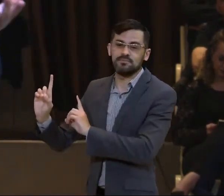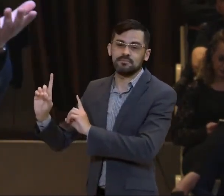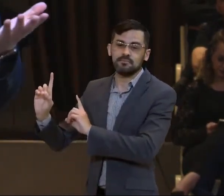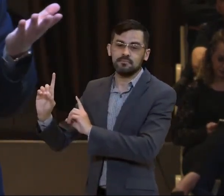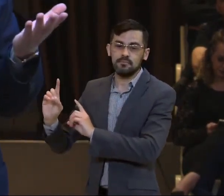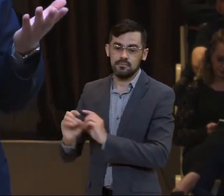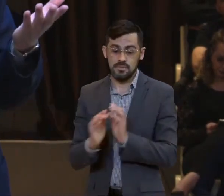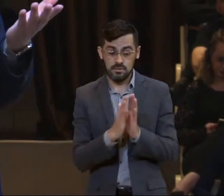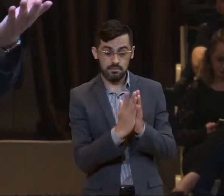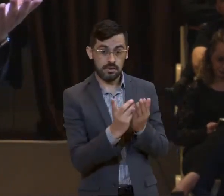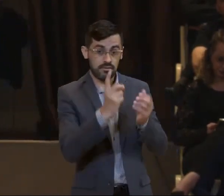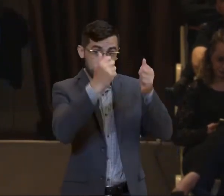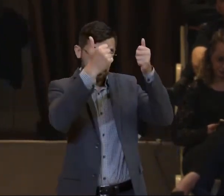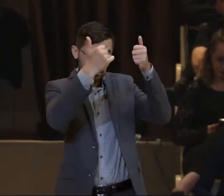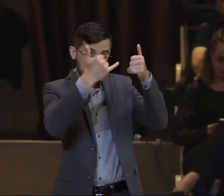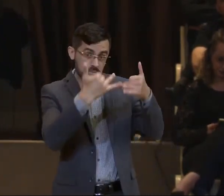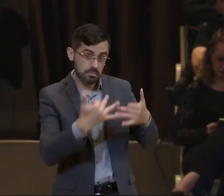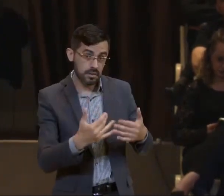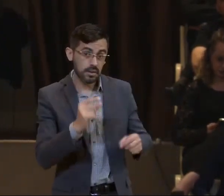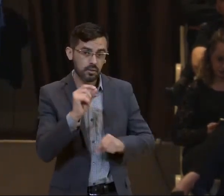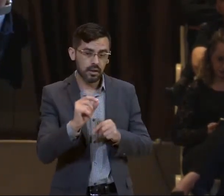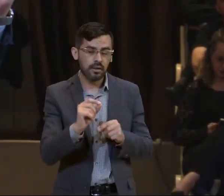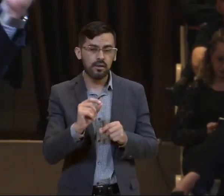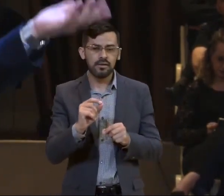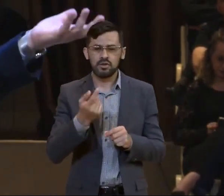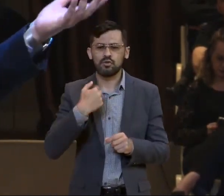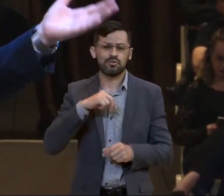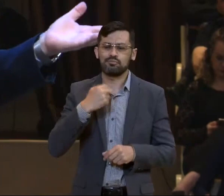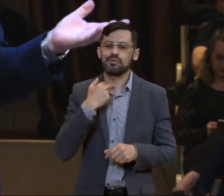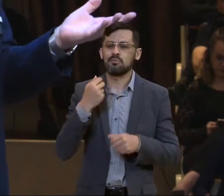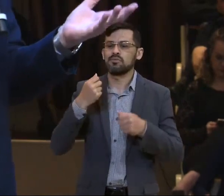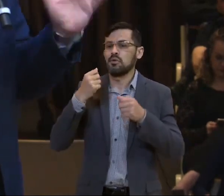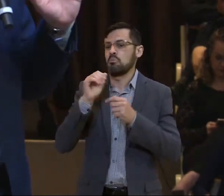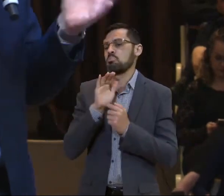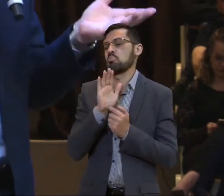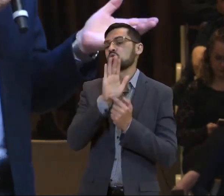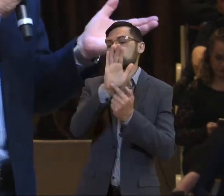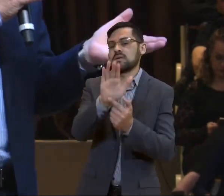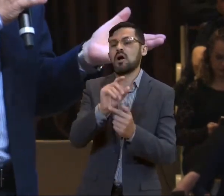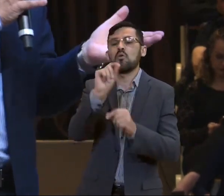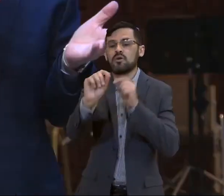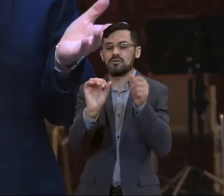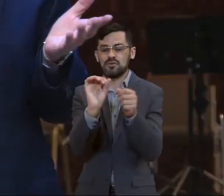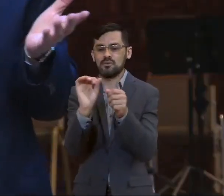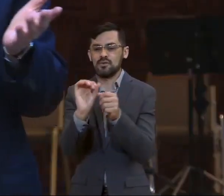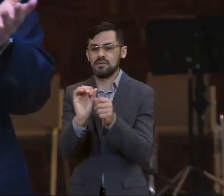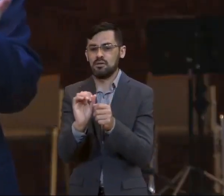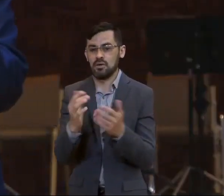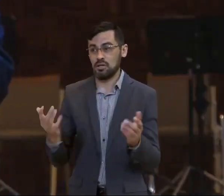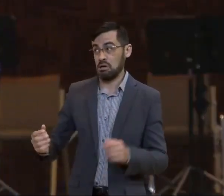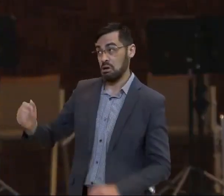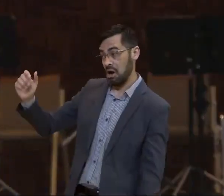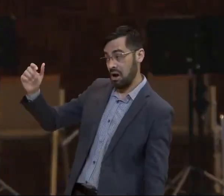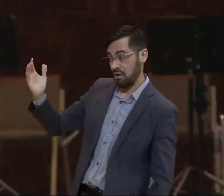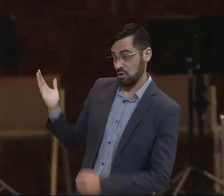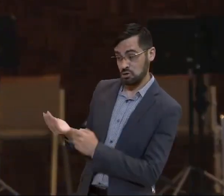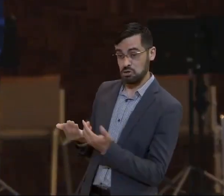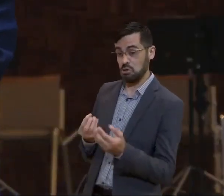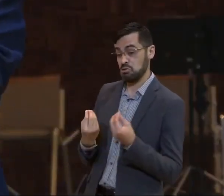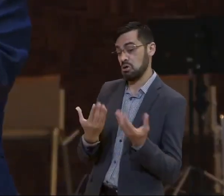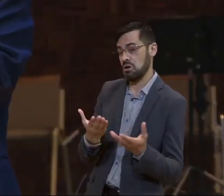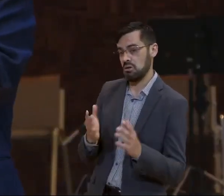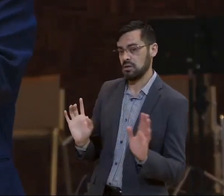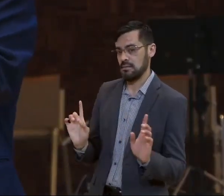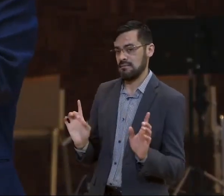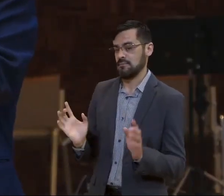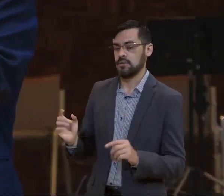A Bíblia fala para a gente não dizer para a mão direita não dizer para a esquerda o que você faz. Então, não entendam